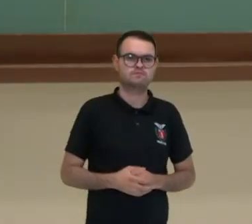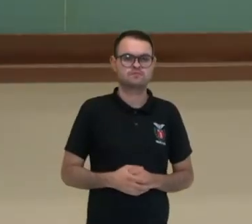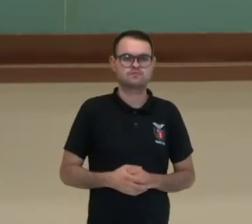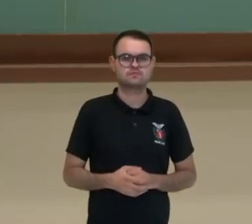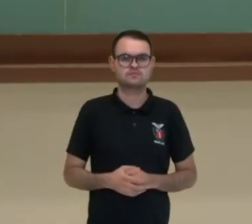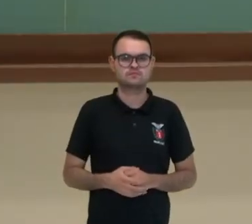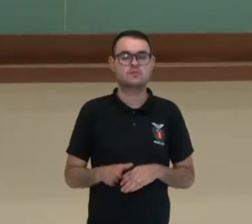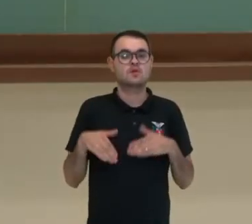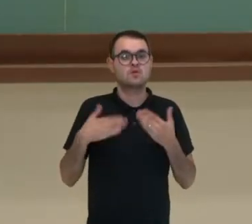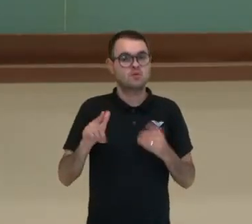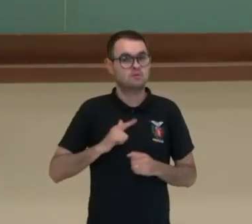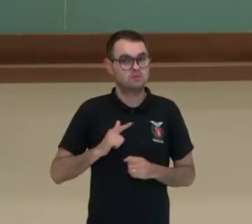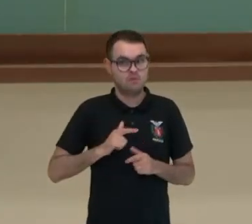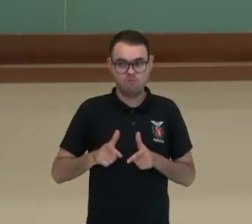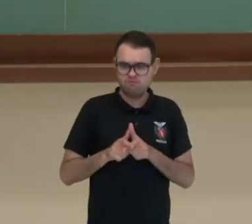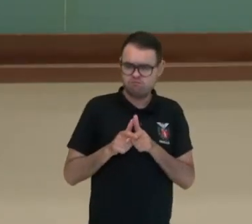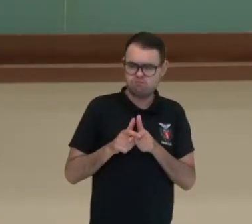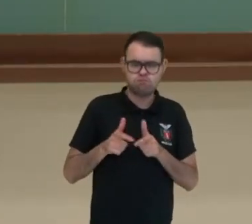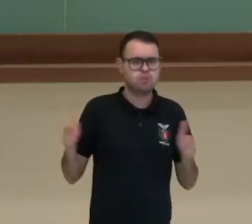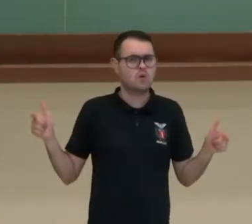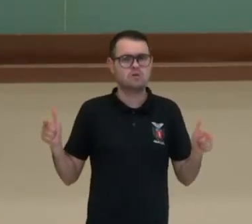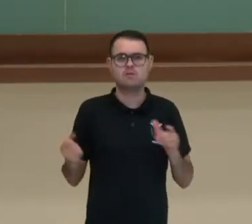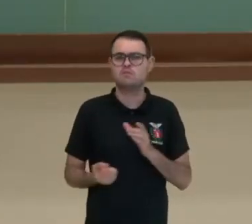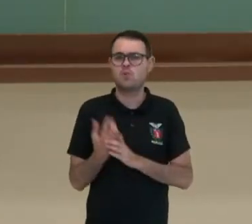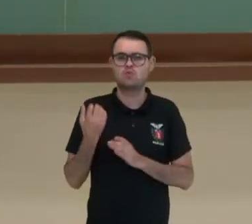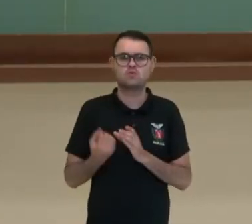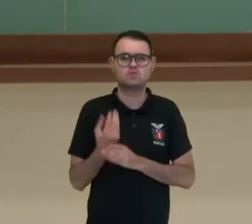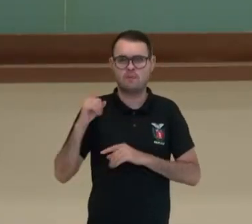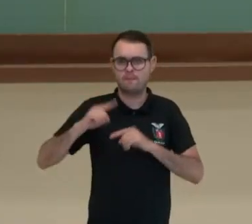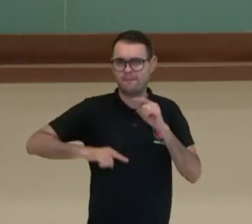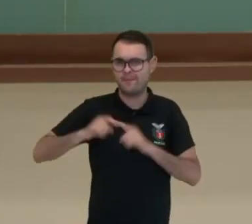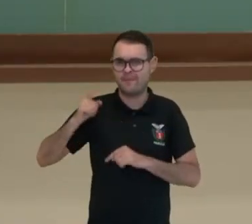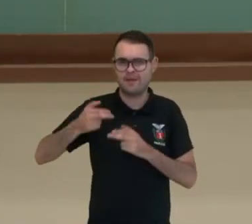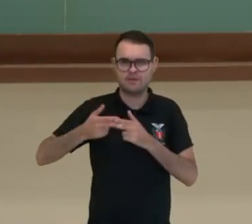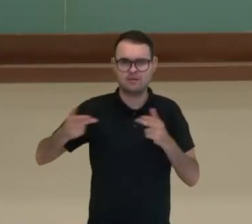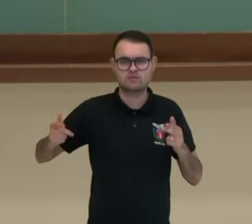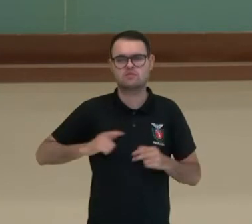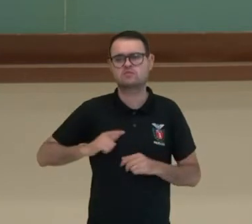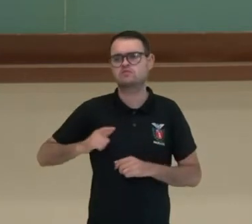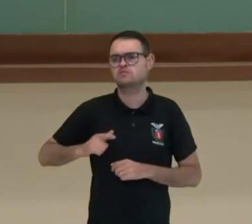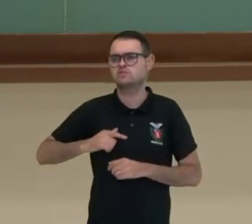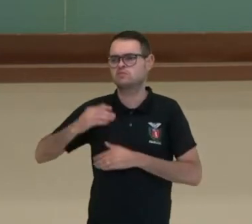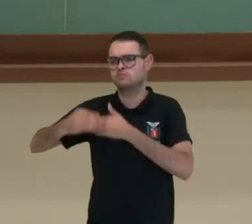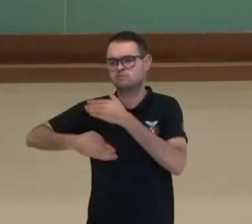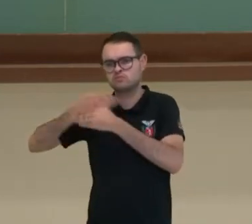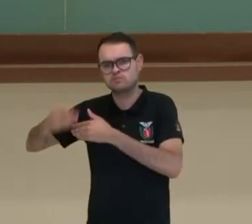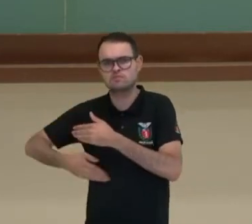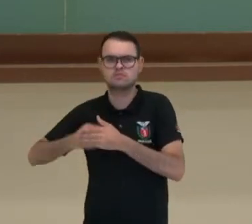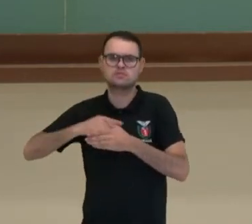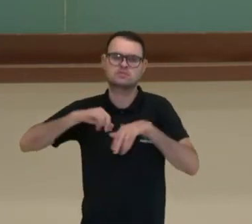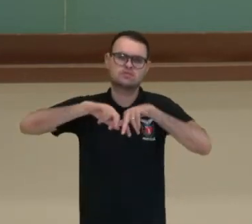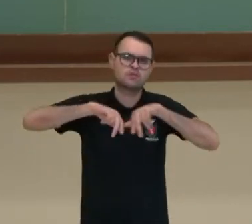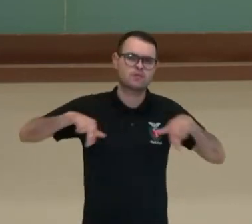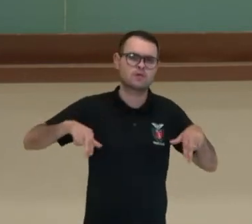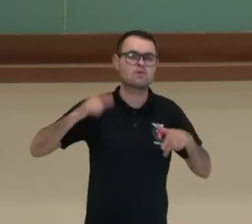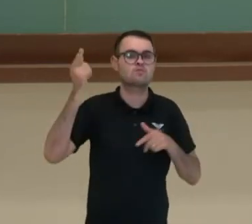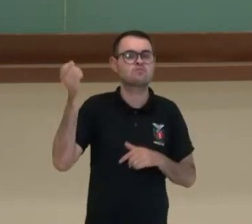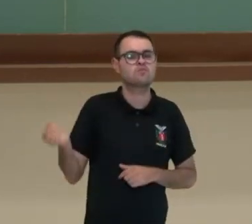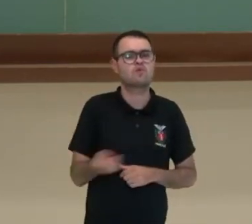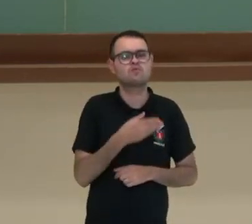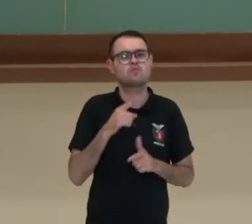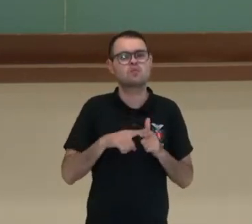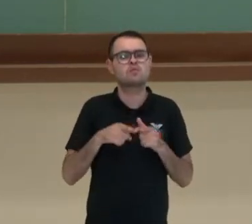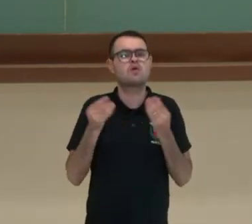você teve então uma grande produção de bens, então você tinha tecido muito, surgiu um novo problema. Como é que você